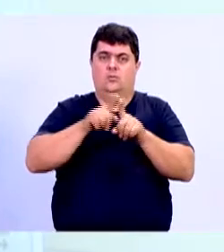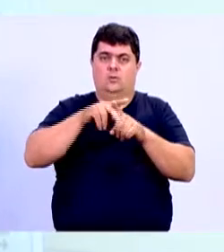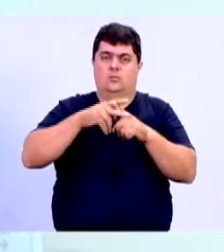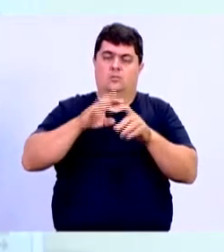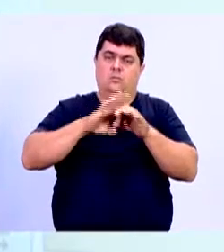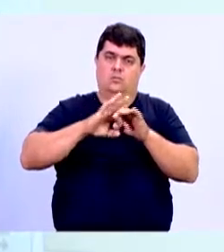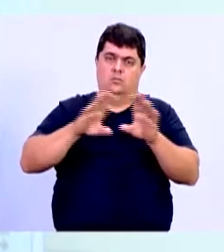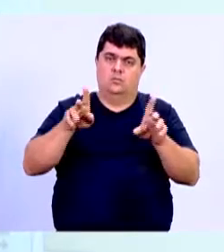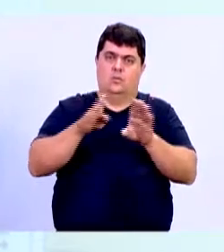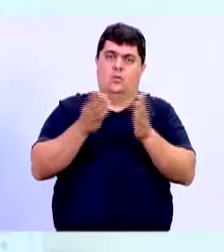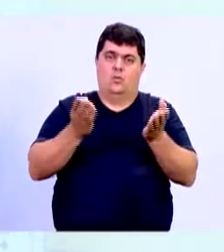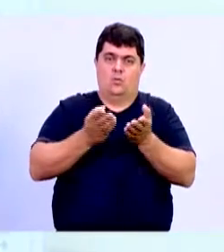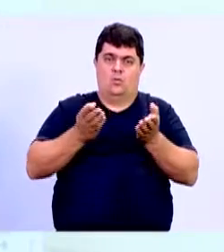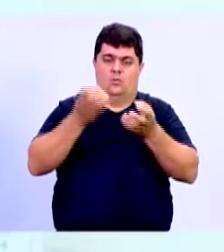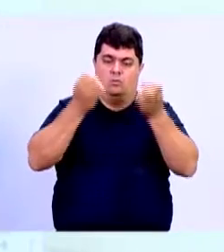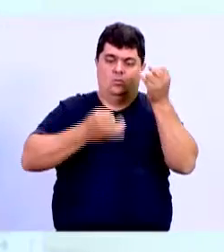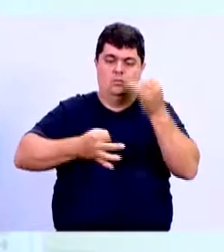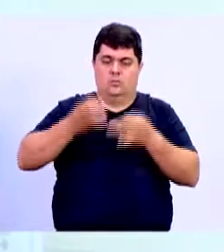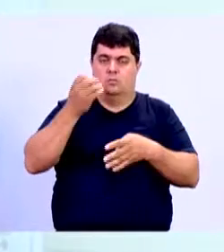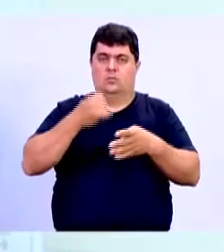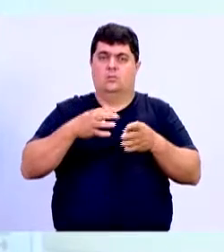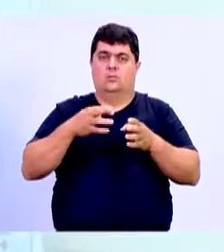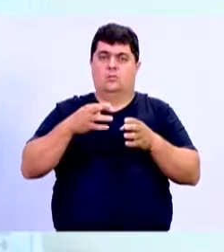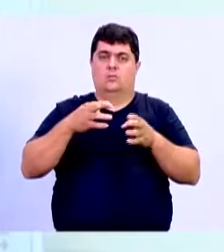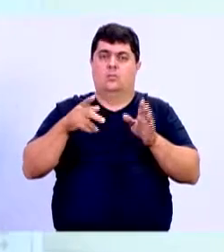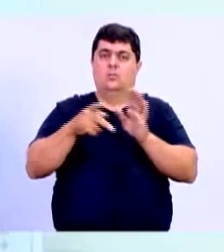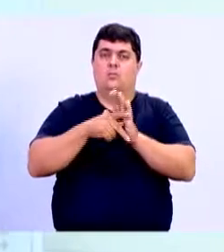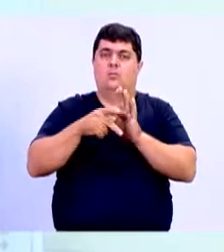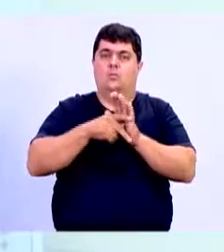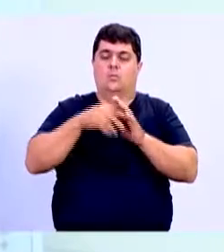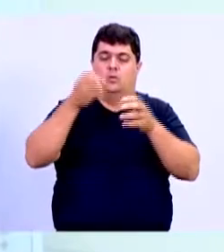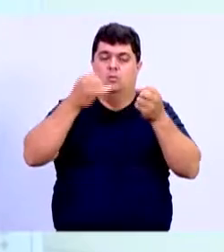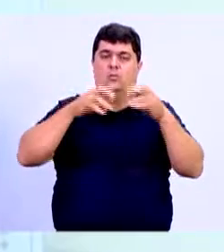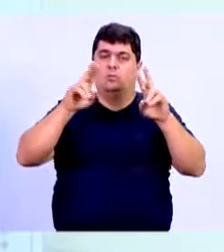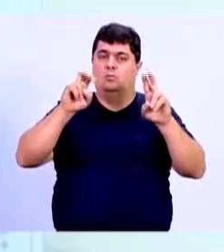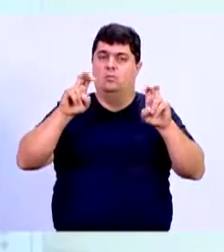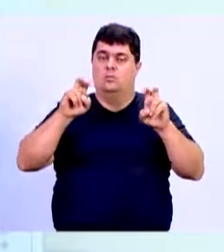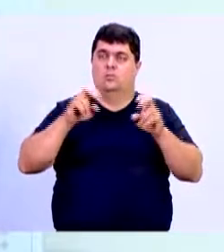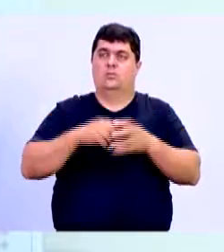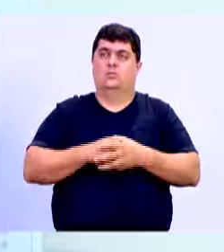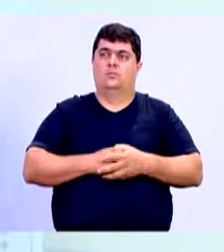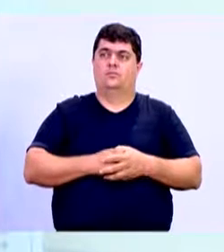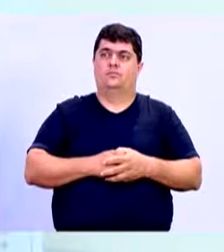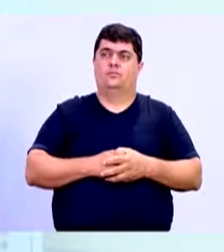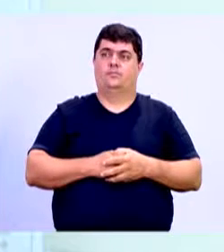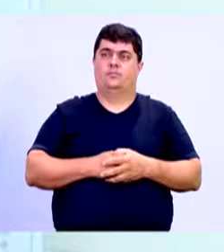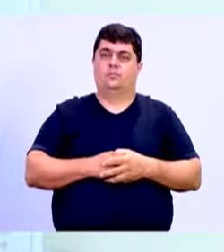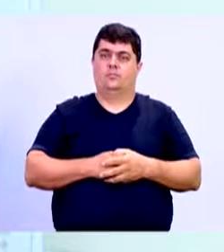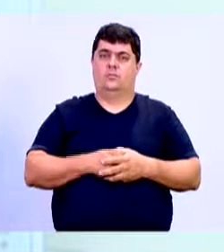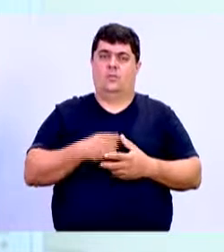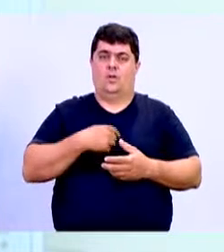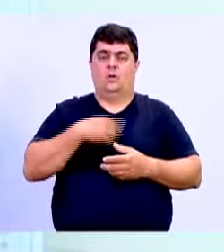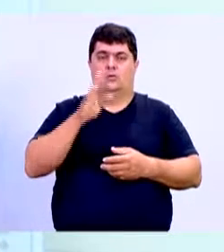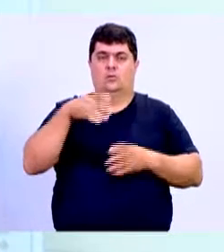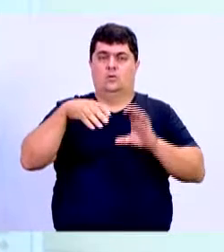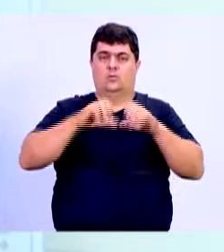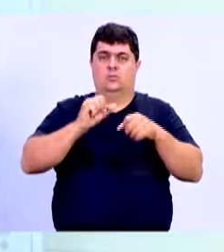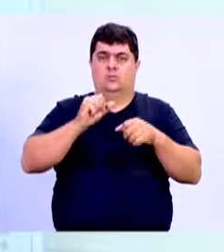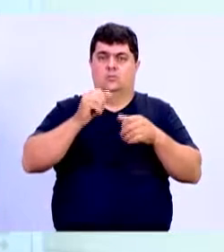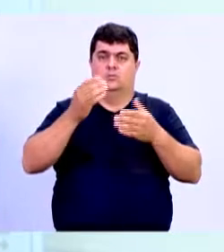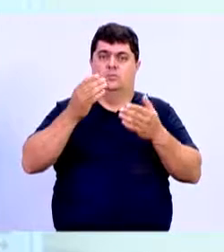que hoje vamos discorrer a respeito desse assunto. Eu sou bacharel em Sistemas de